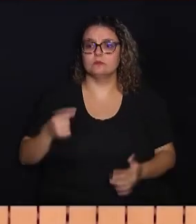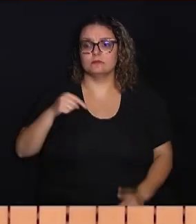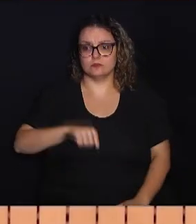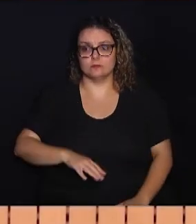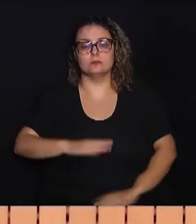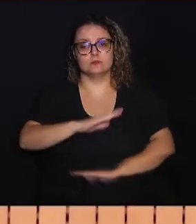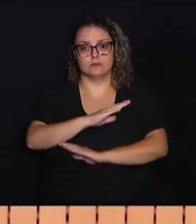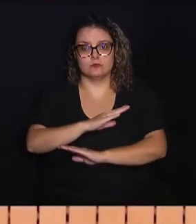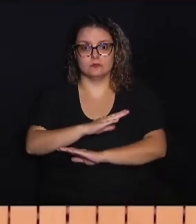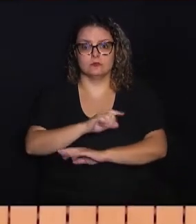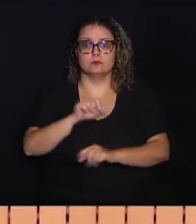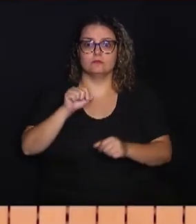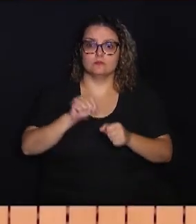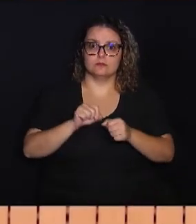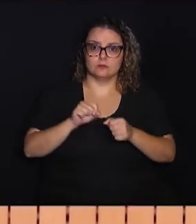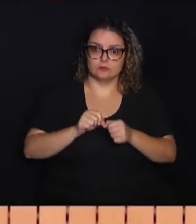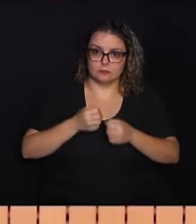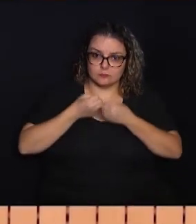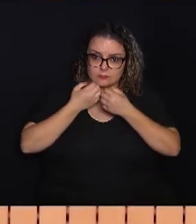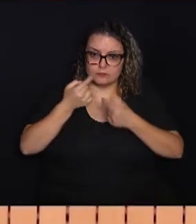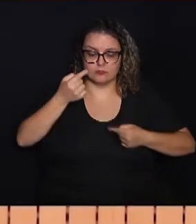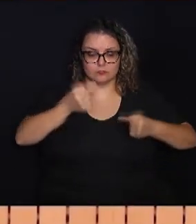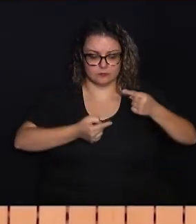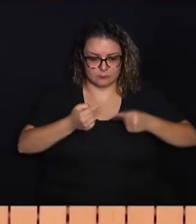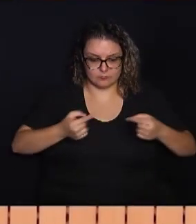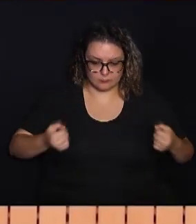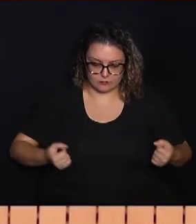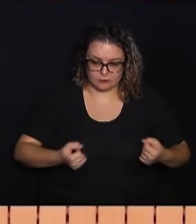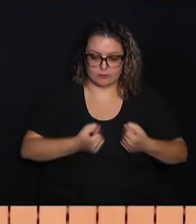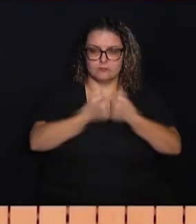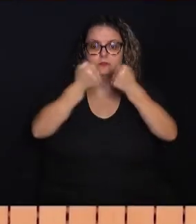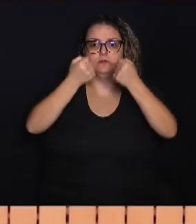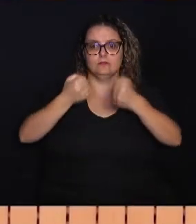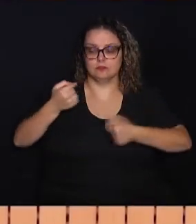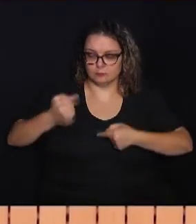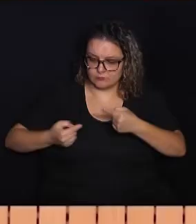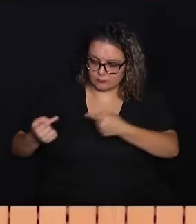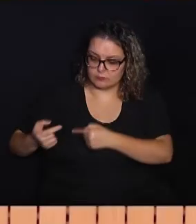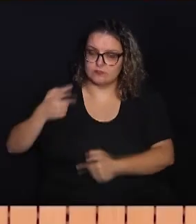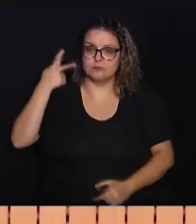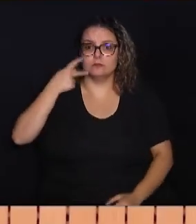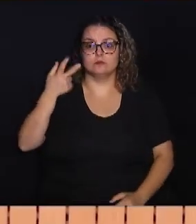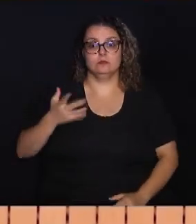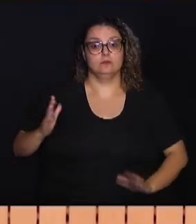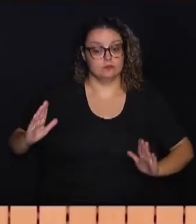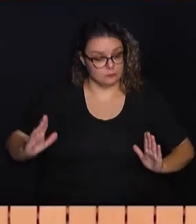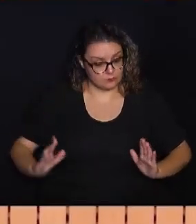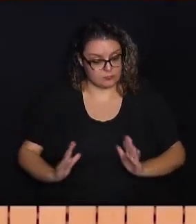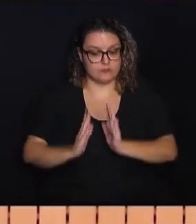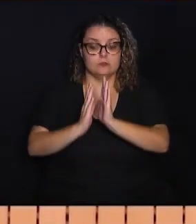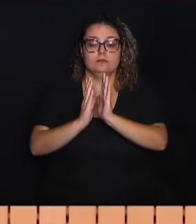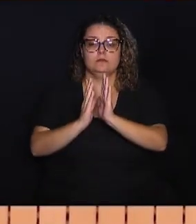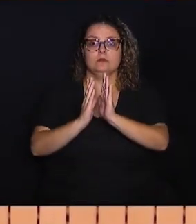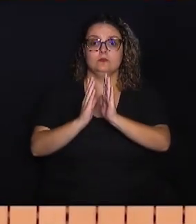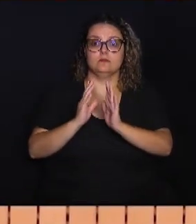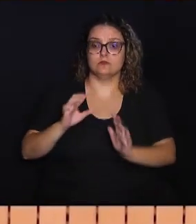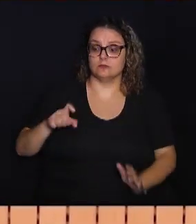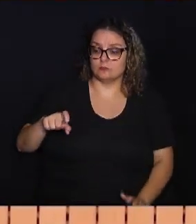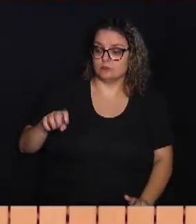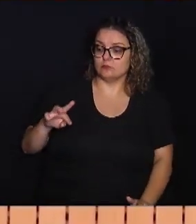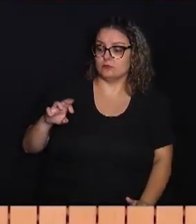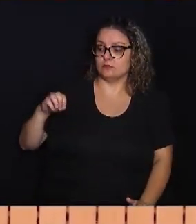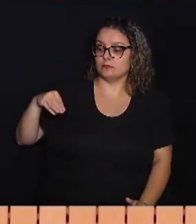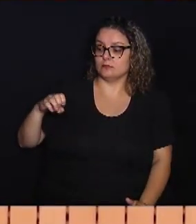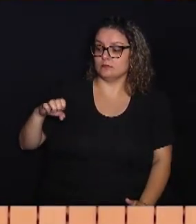Câmara fazendo os bons combates fazendo as os bons debates políticos enfrentando os de